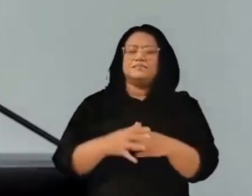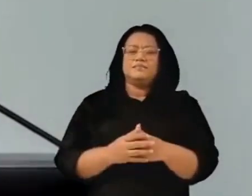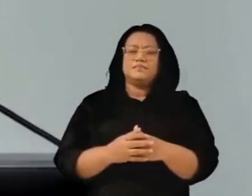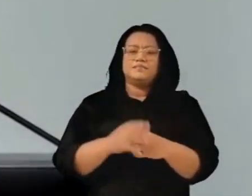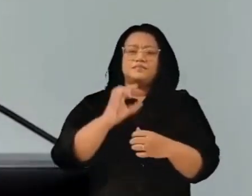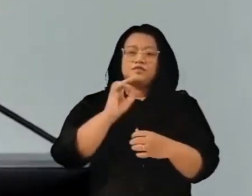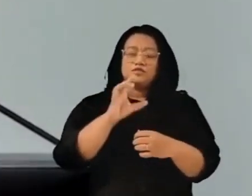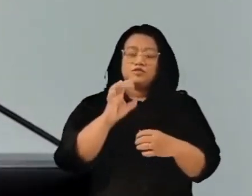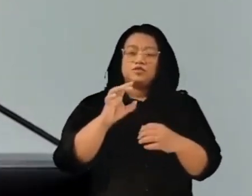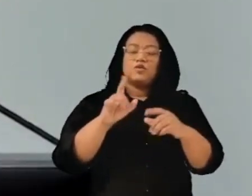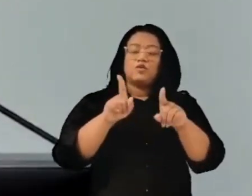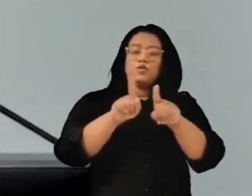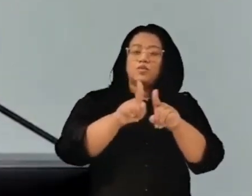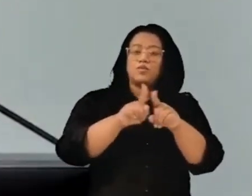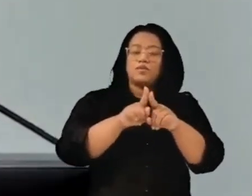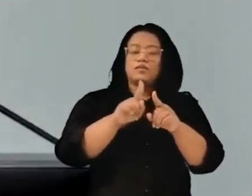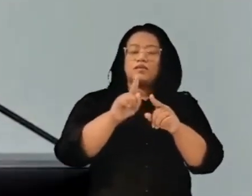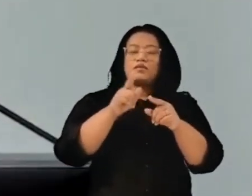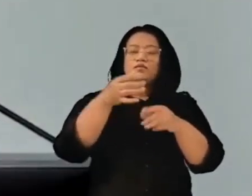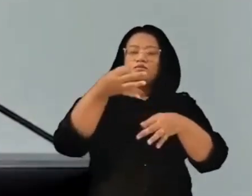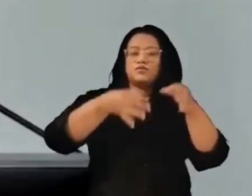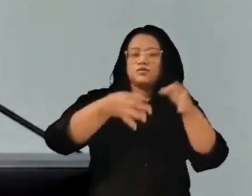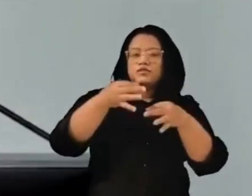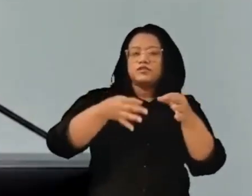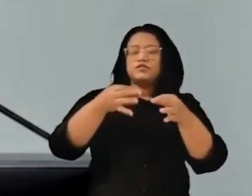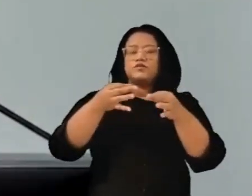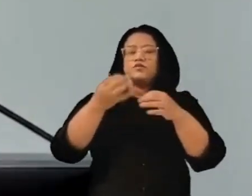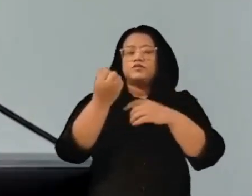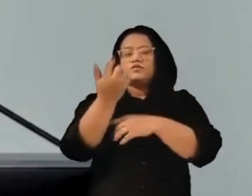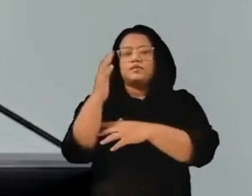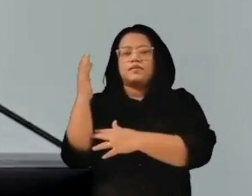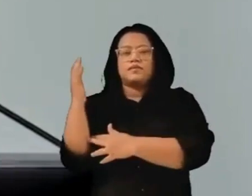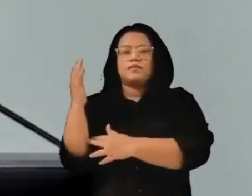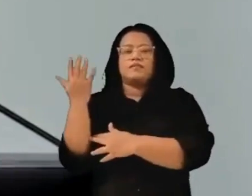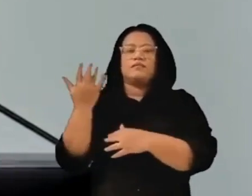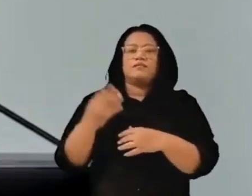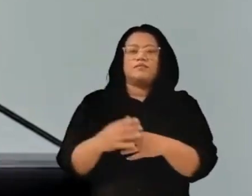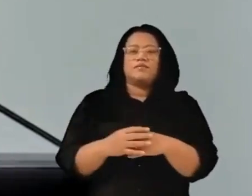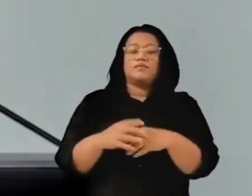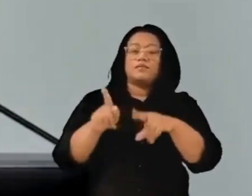o aspecto jurídico, o aspecto biológico, o aspecto,